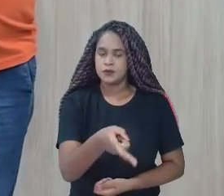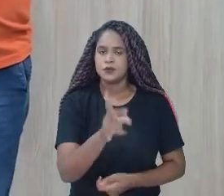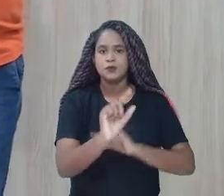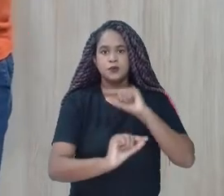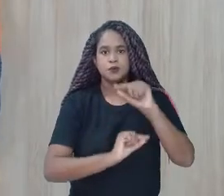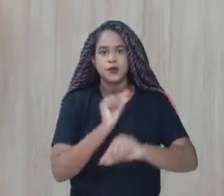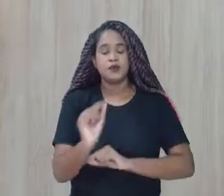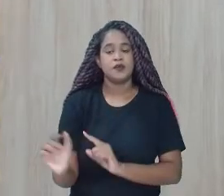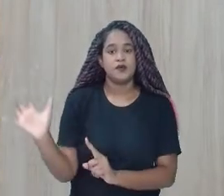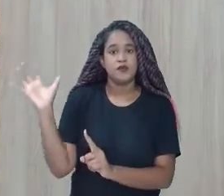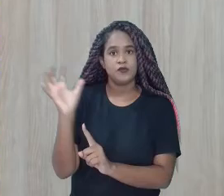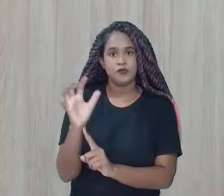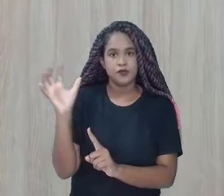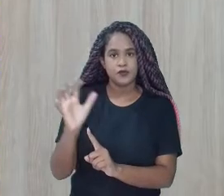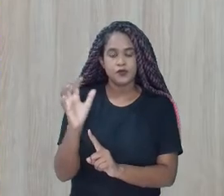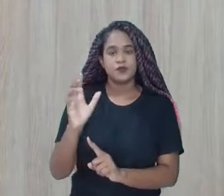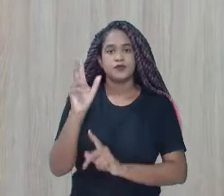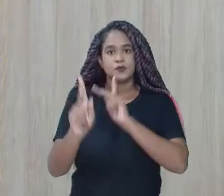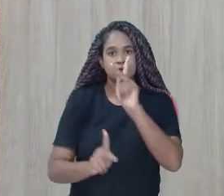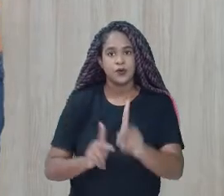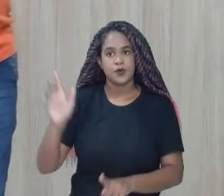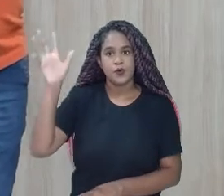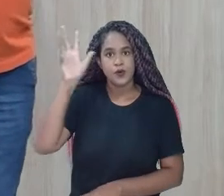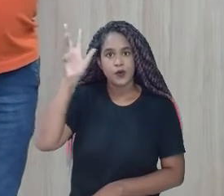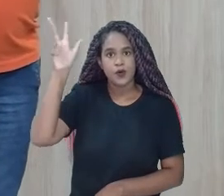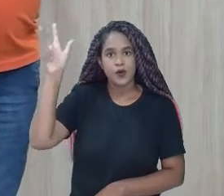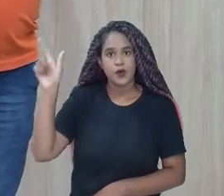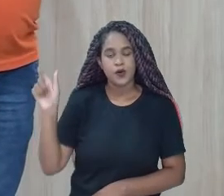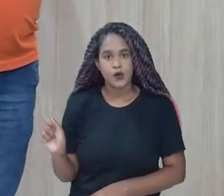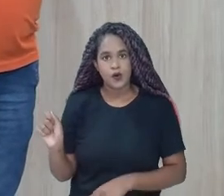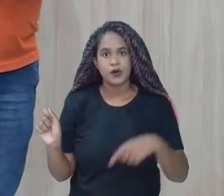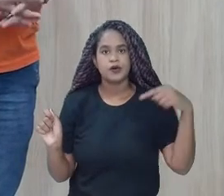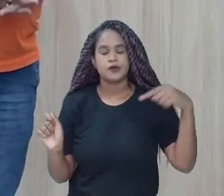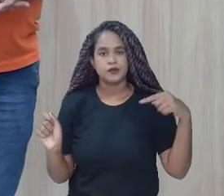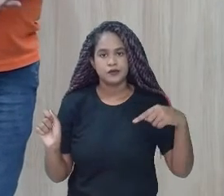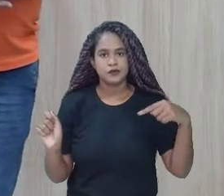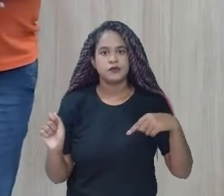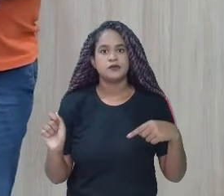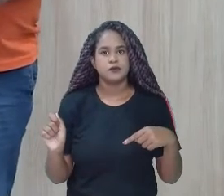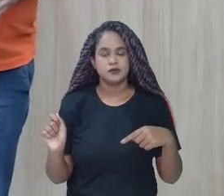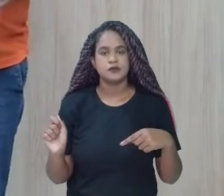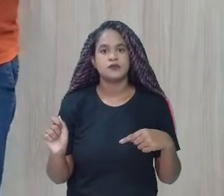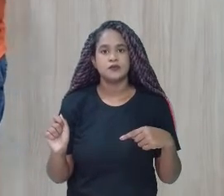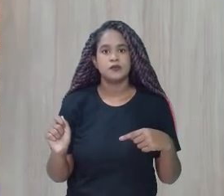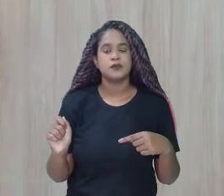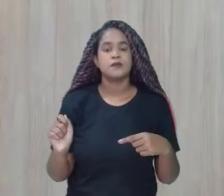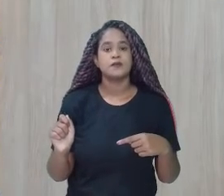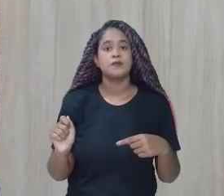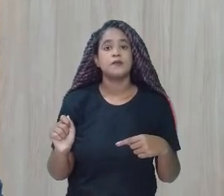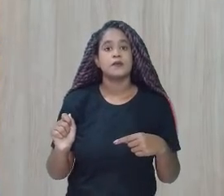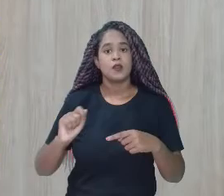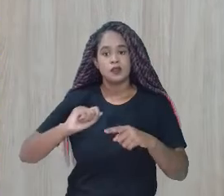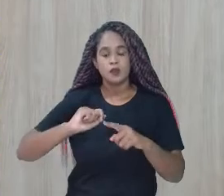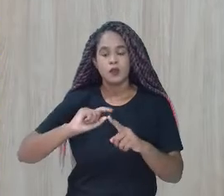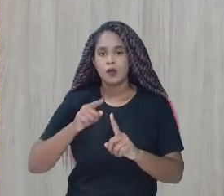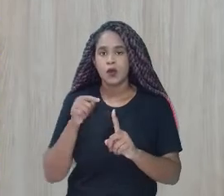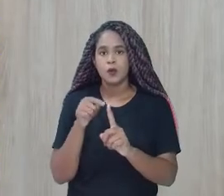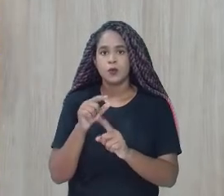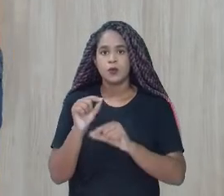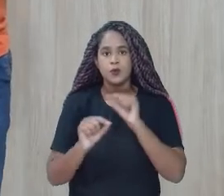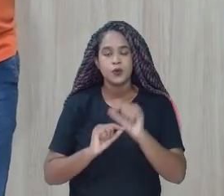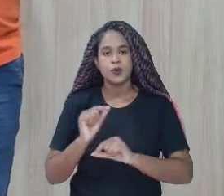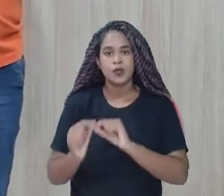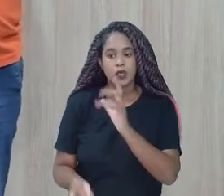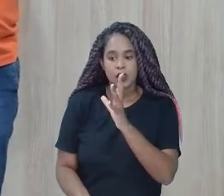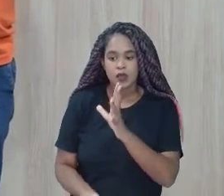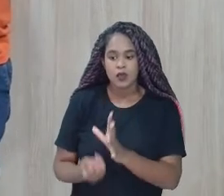da influência, né, do povo africano para a consolidação, né, e para a construção, né, da